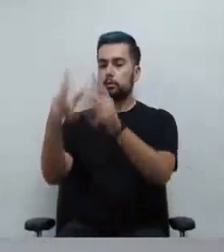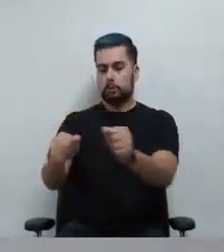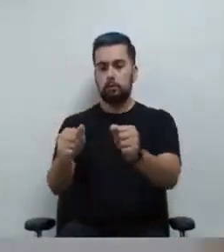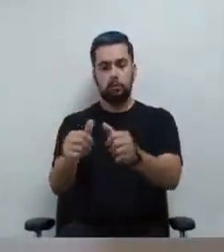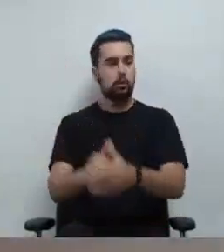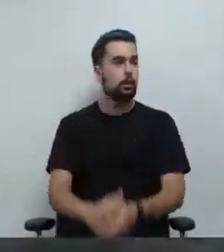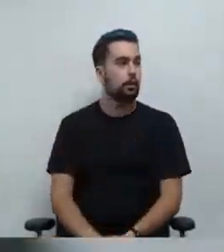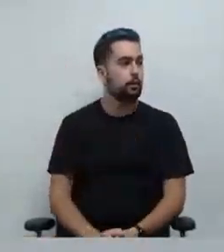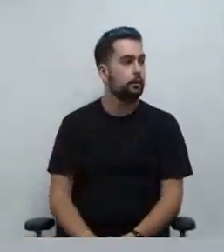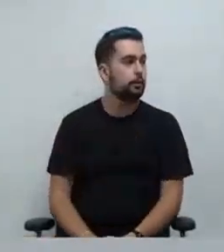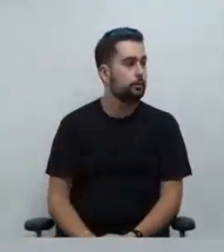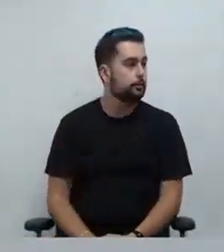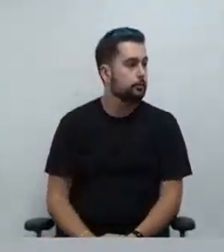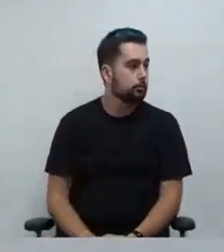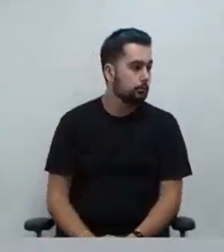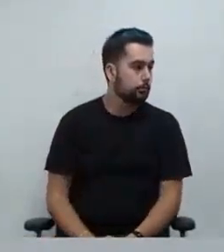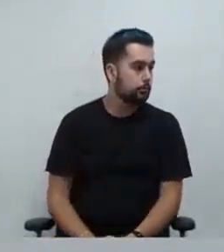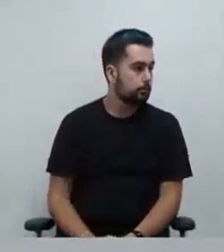todos.